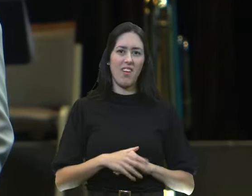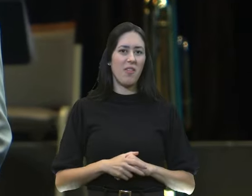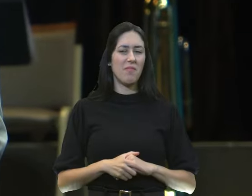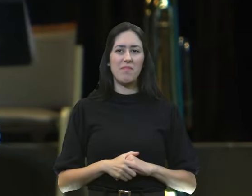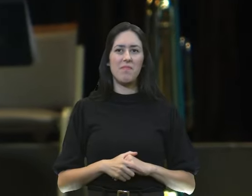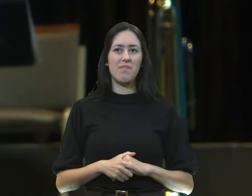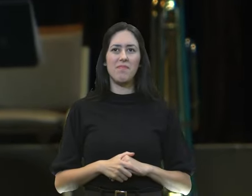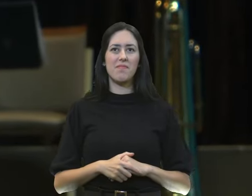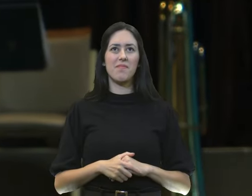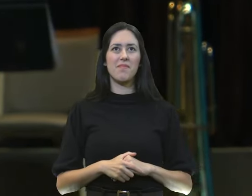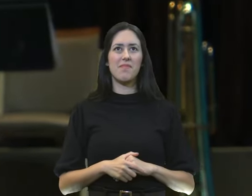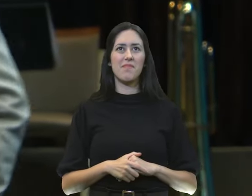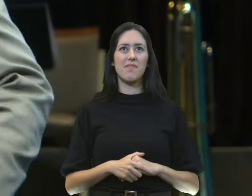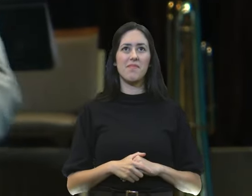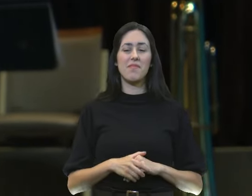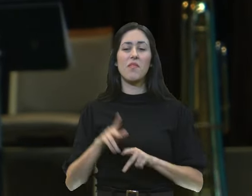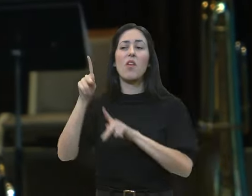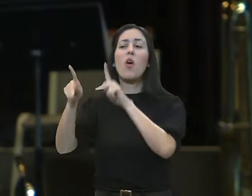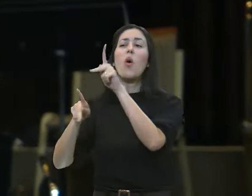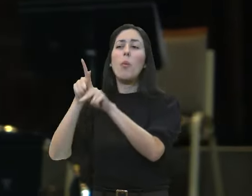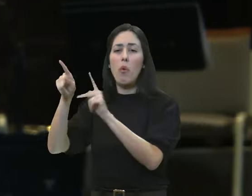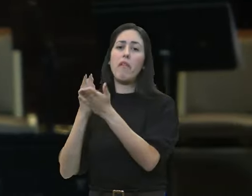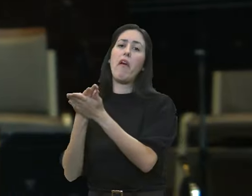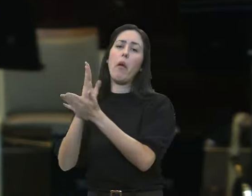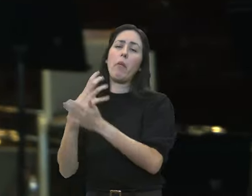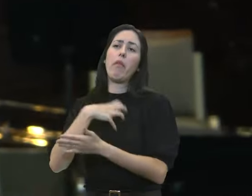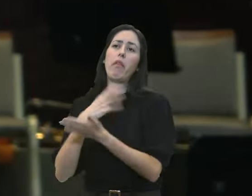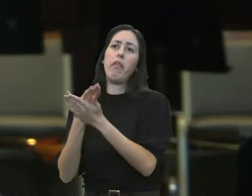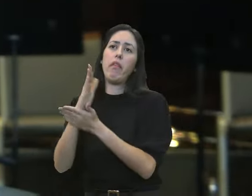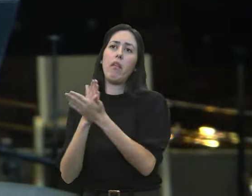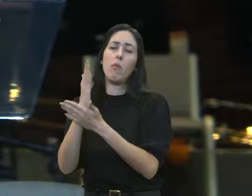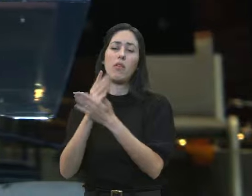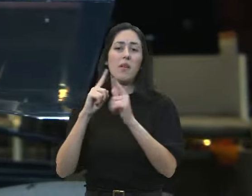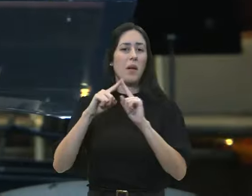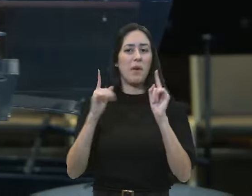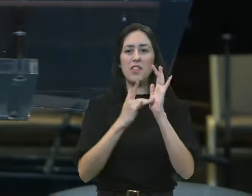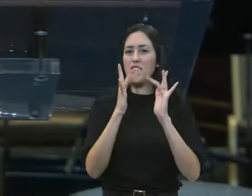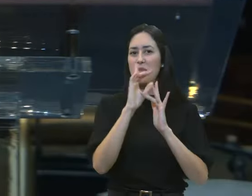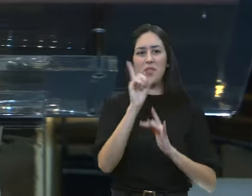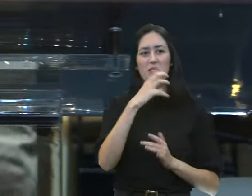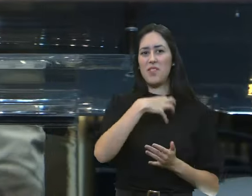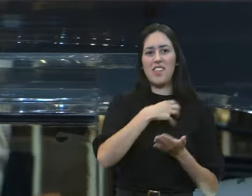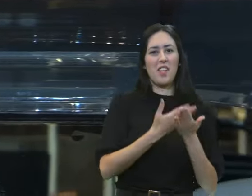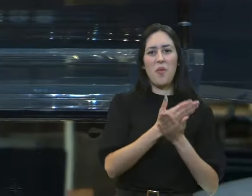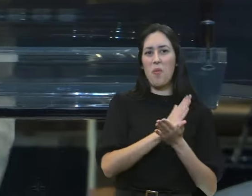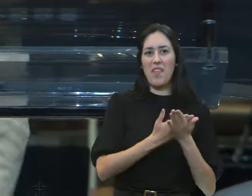É a multidão que se incomoda quando você vem pedir socorro a Jesus. E ela tenta te